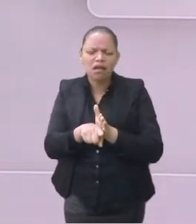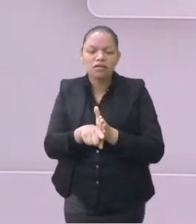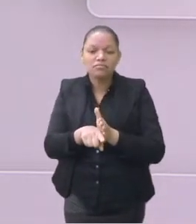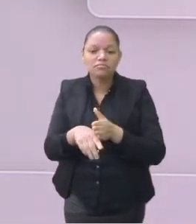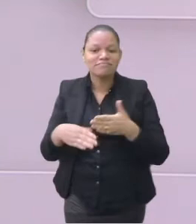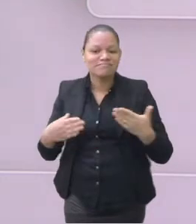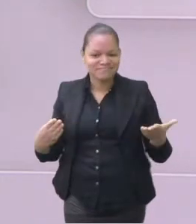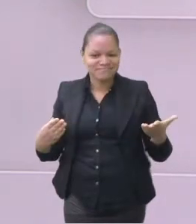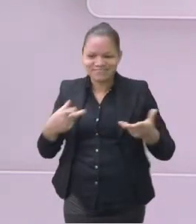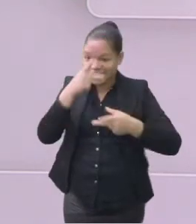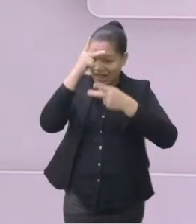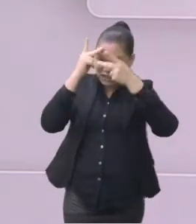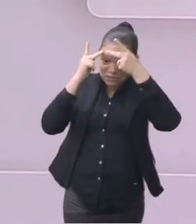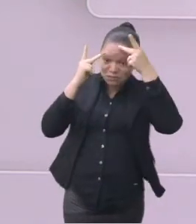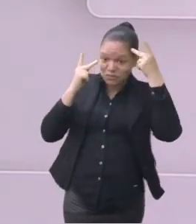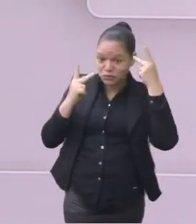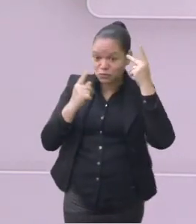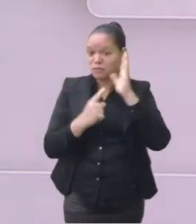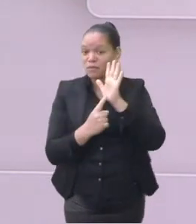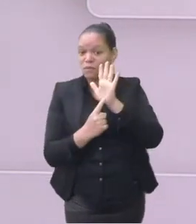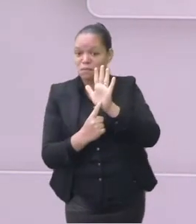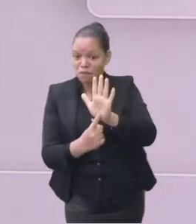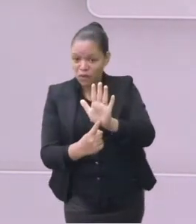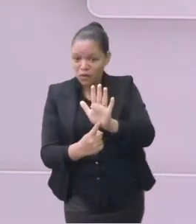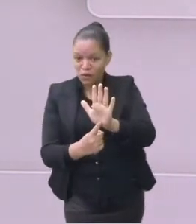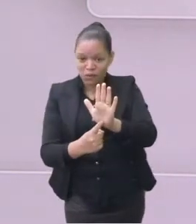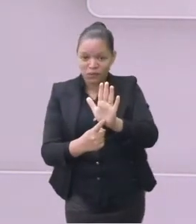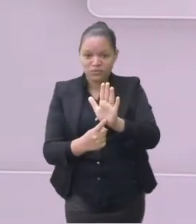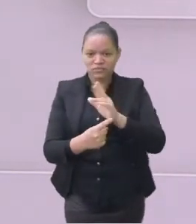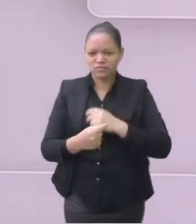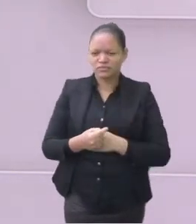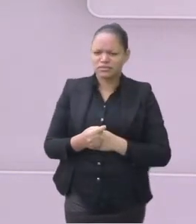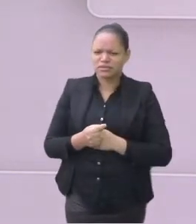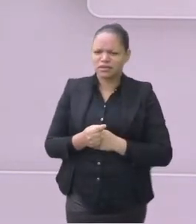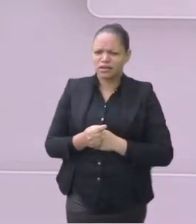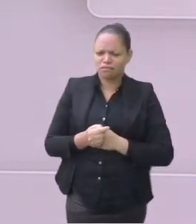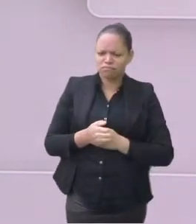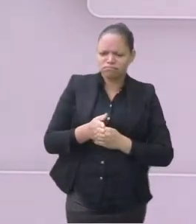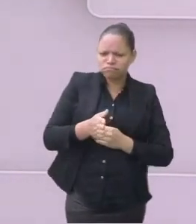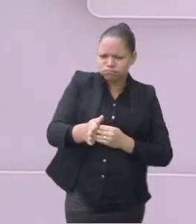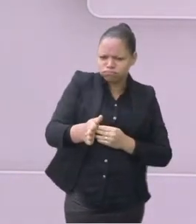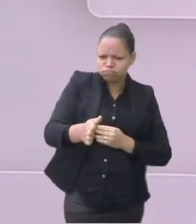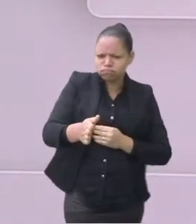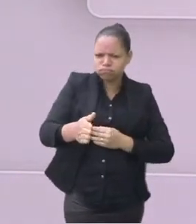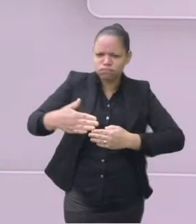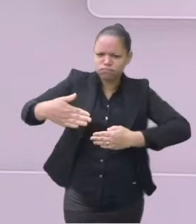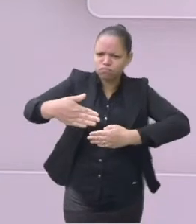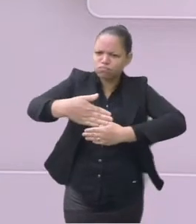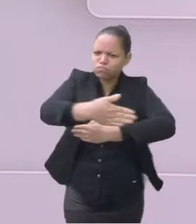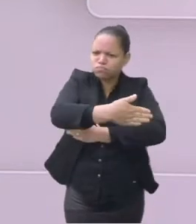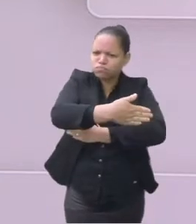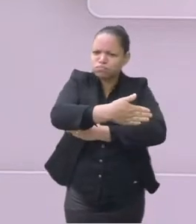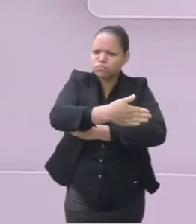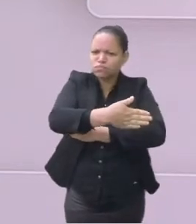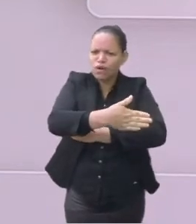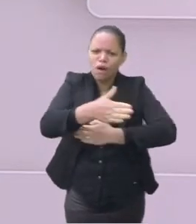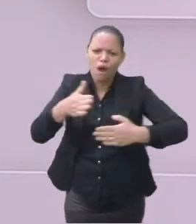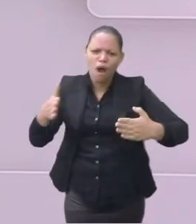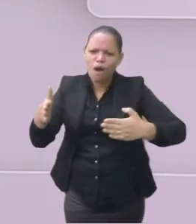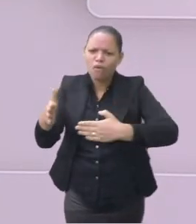em frente, vira à esquerda, 2 ruas à frente. Então, nós temos algumas maneiras